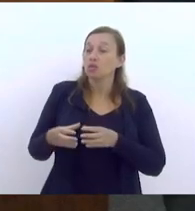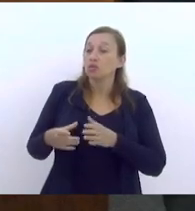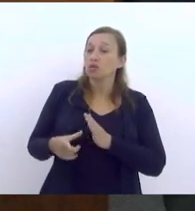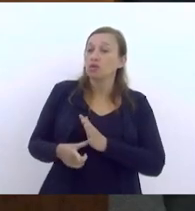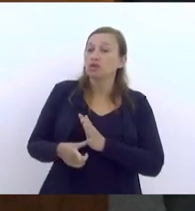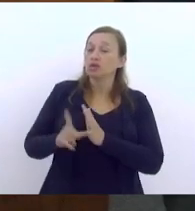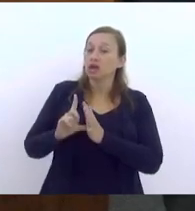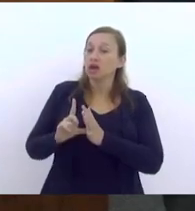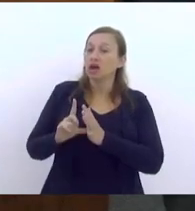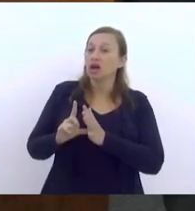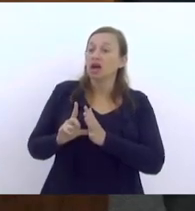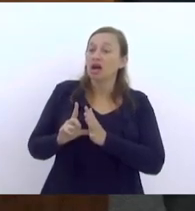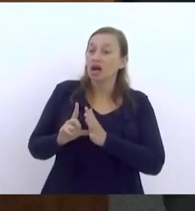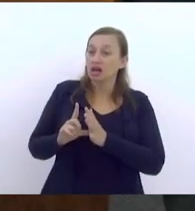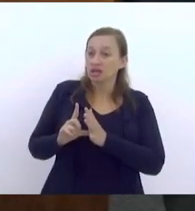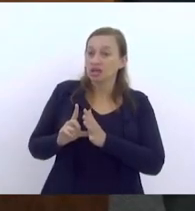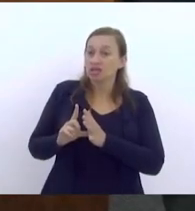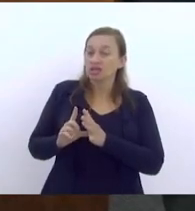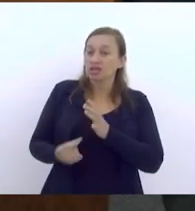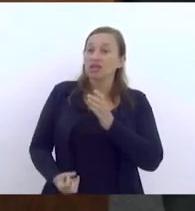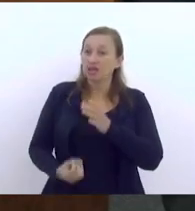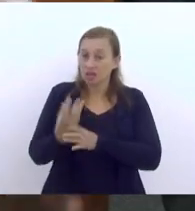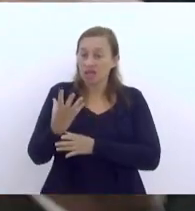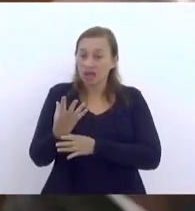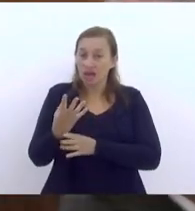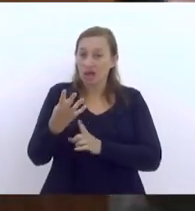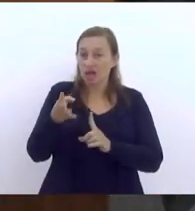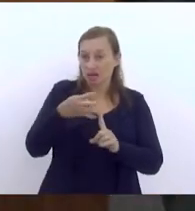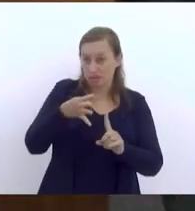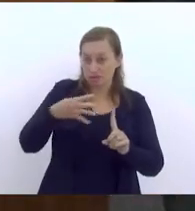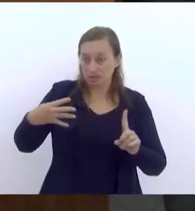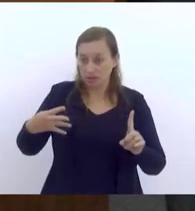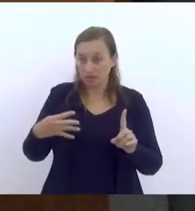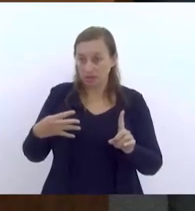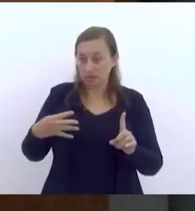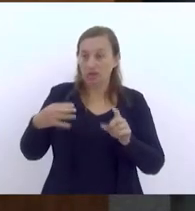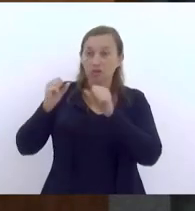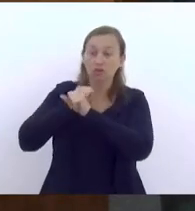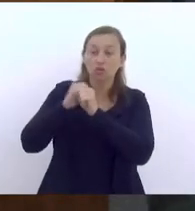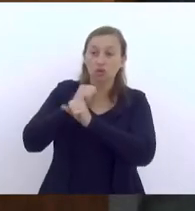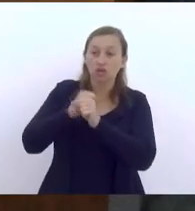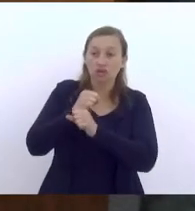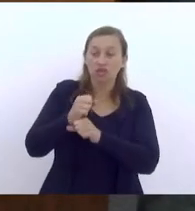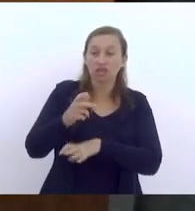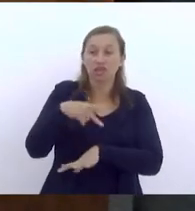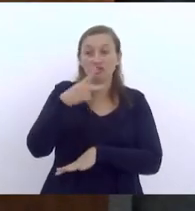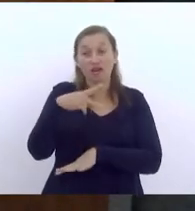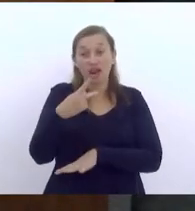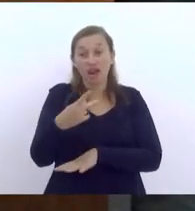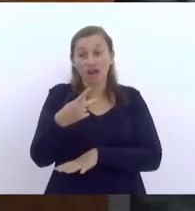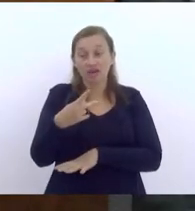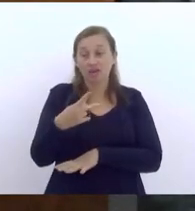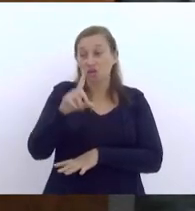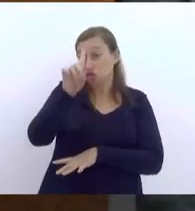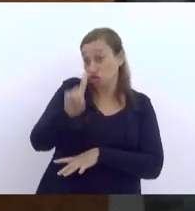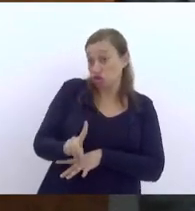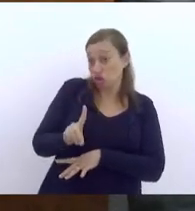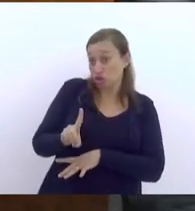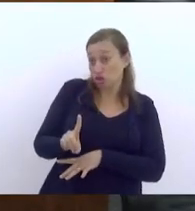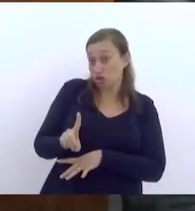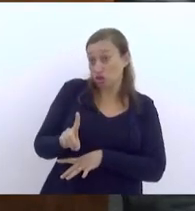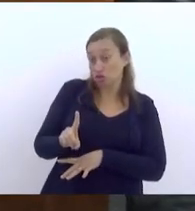essa sigla com tanta diversidade que é LGBTQIA+. Eles são de uma época em que se falava genericamente direito